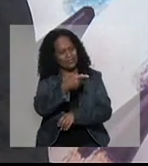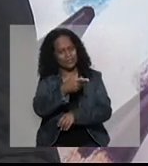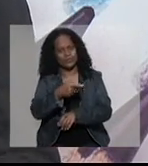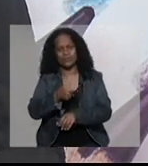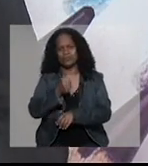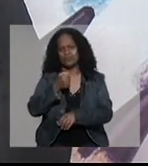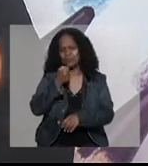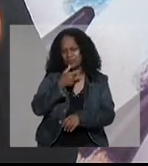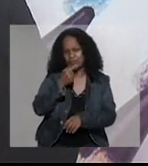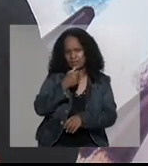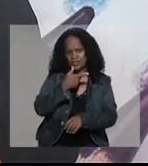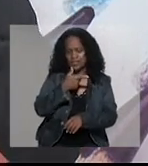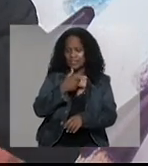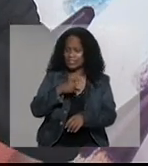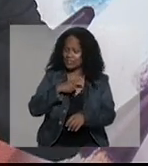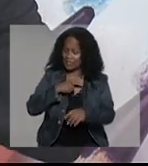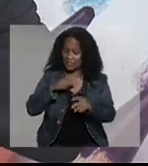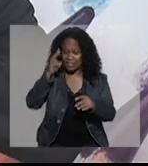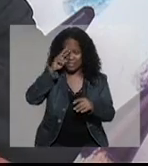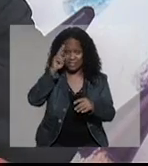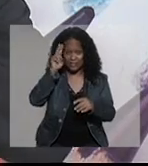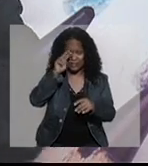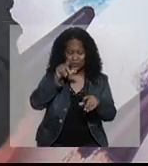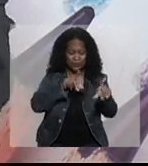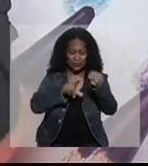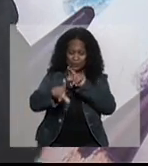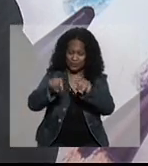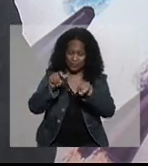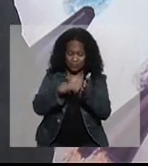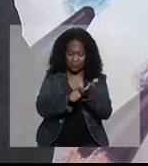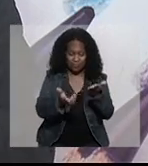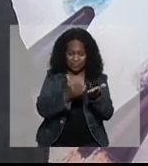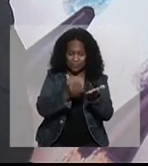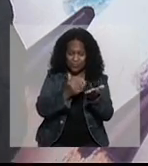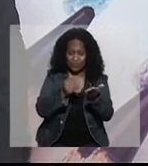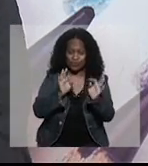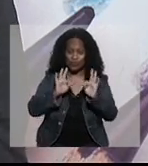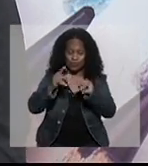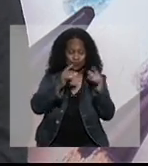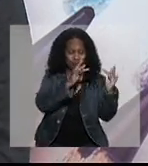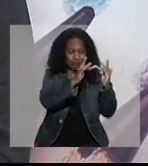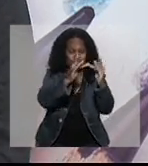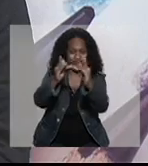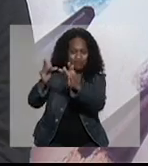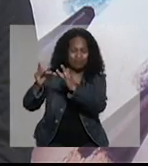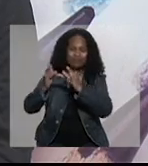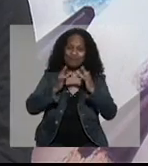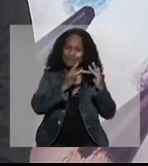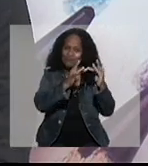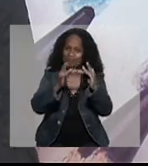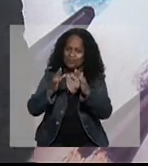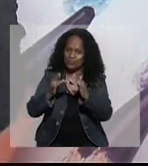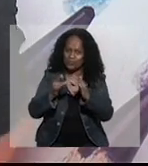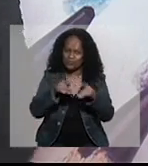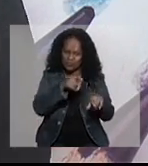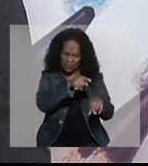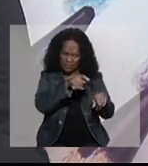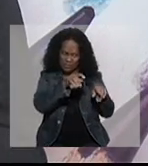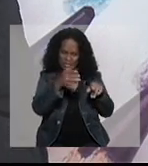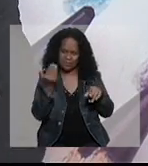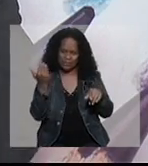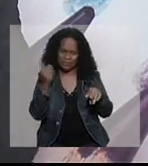falou. Engraçado que aqui acontece uma sincronicidade. As pessoas escolhem os livros que querem, mas sempre acontece essa sincronicidade. Você estava falando